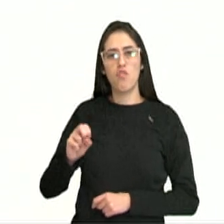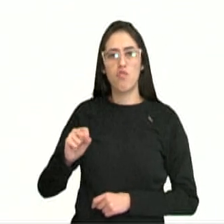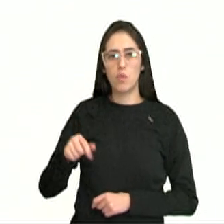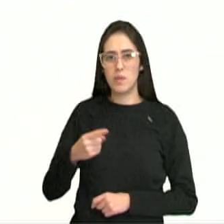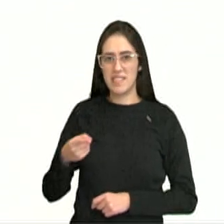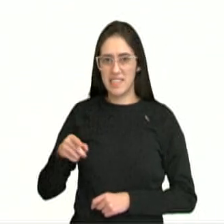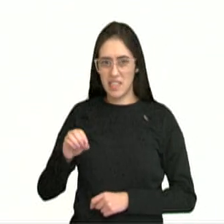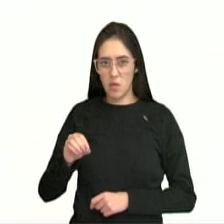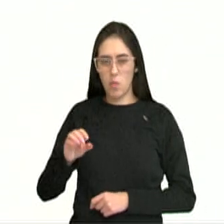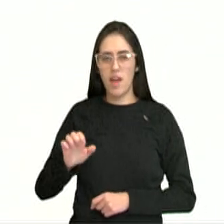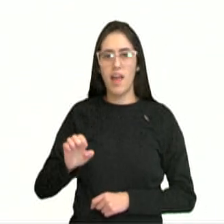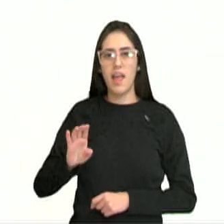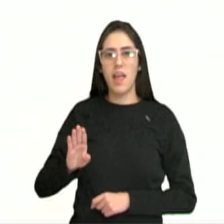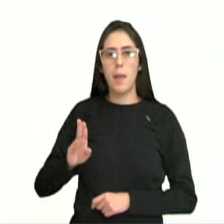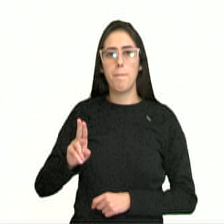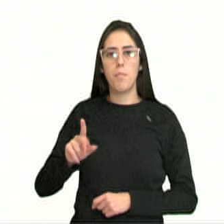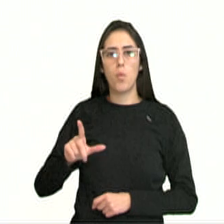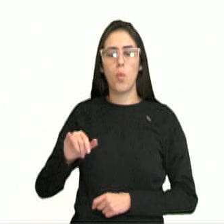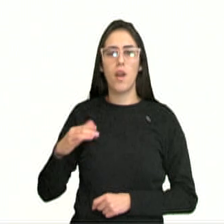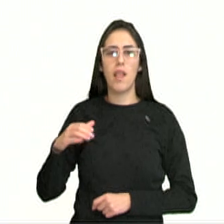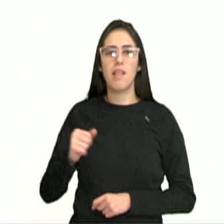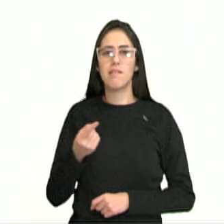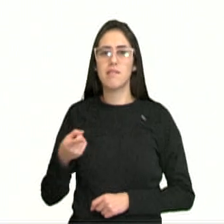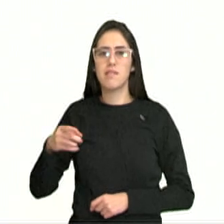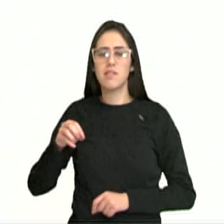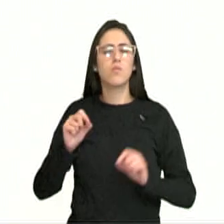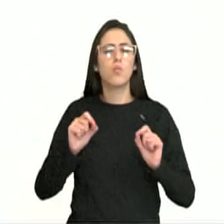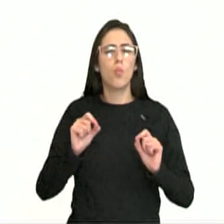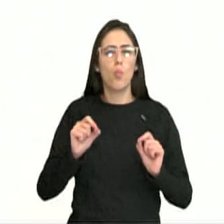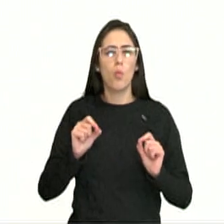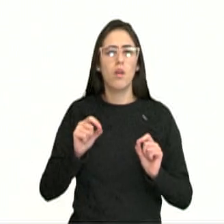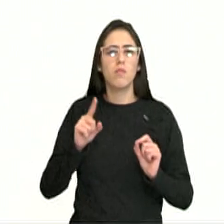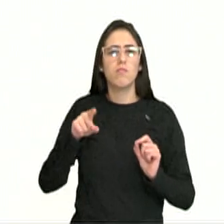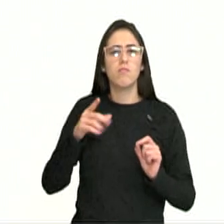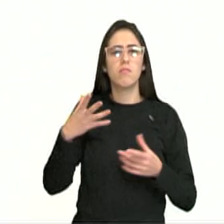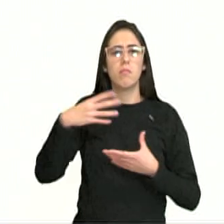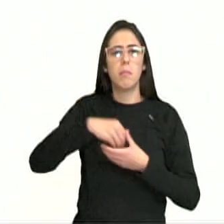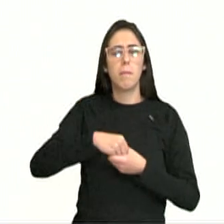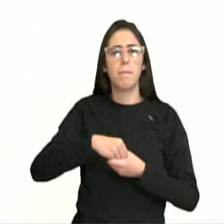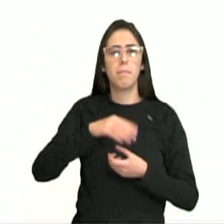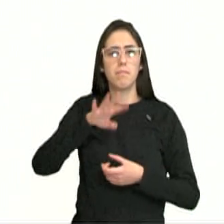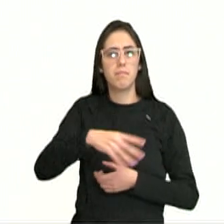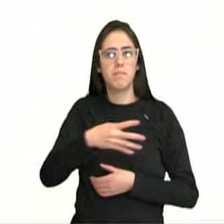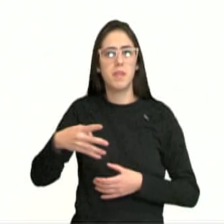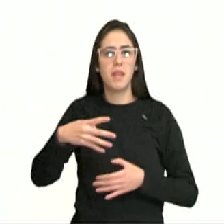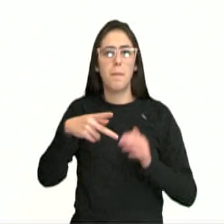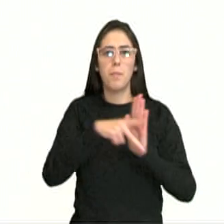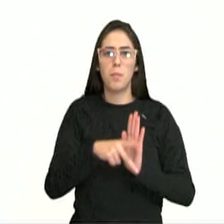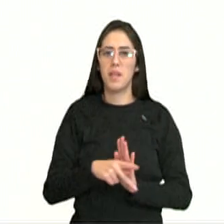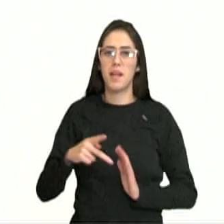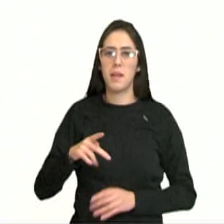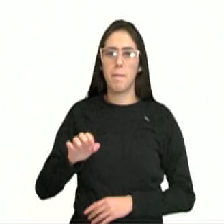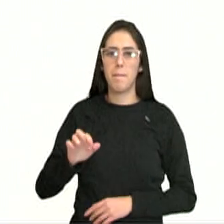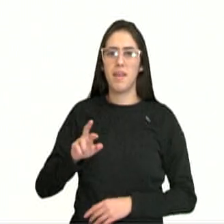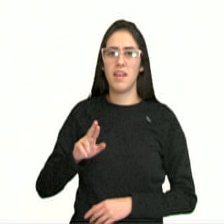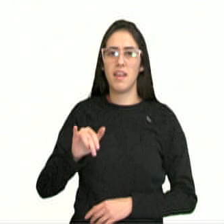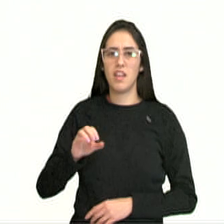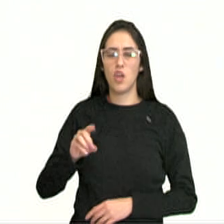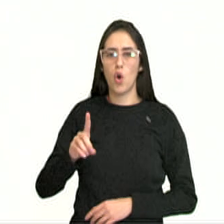química? O que torna a densidade de uma substância uma propriedade periódica? Essas perguntas vamos estar respondendo durante a